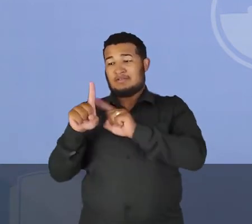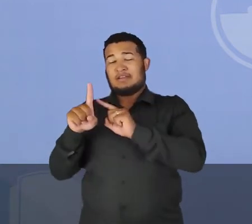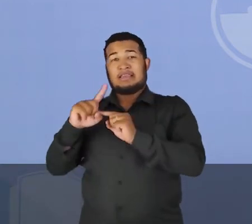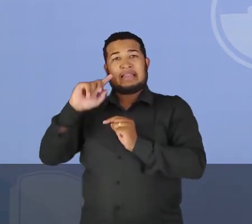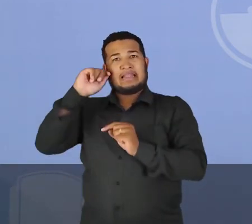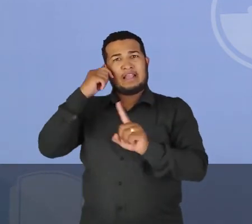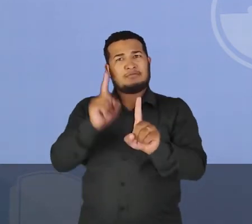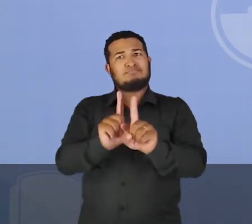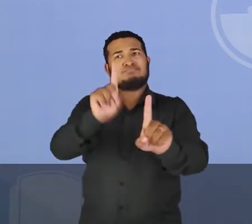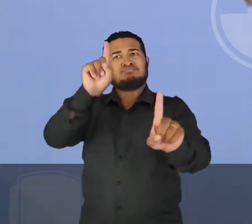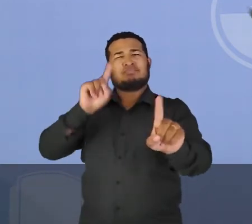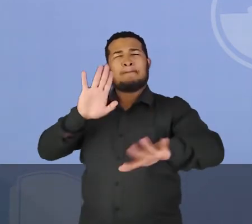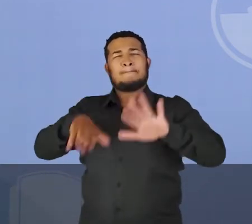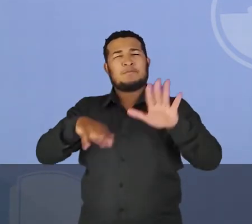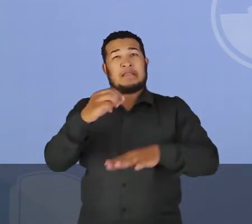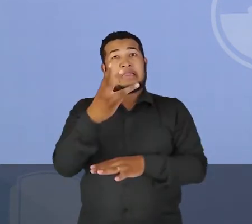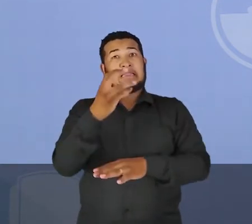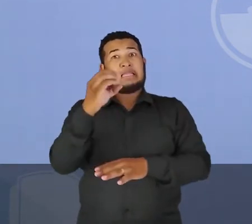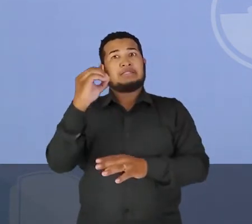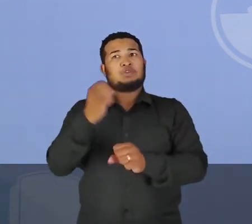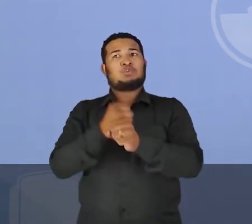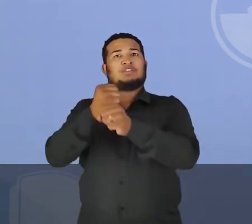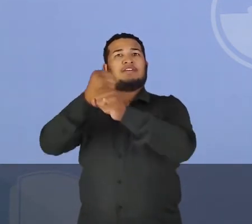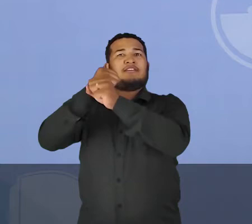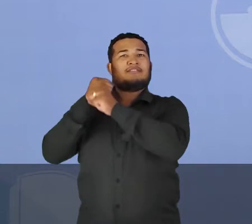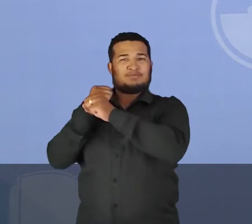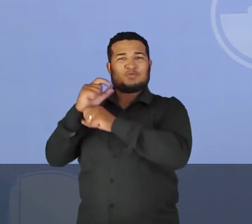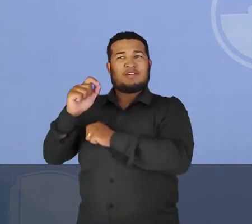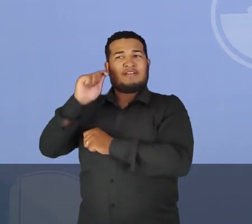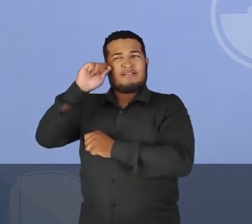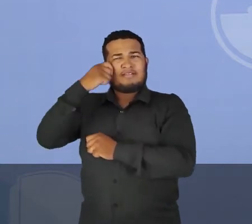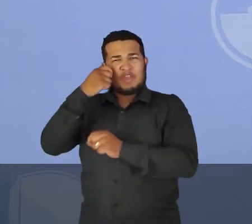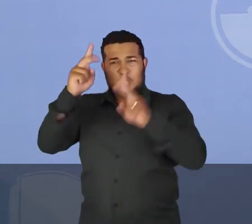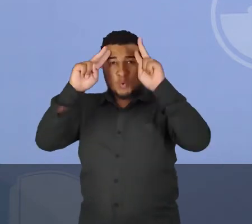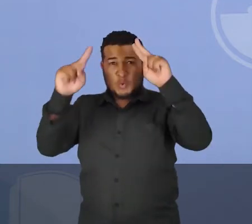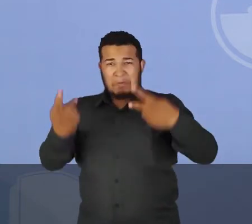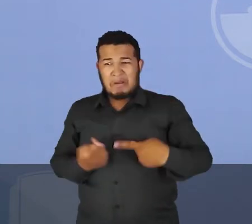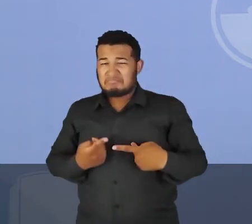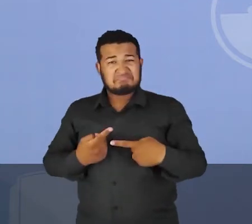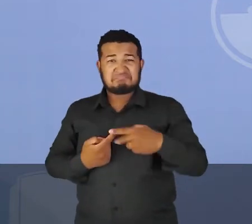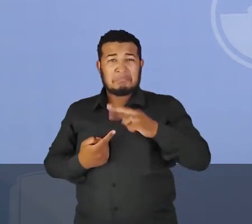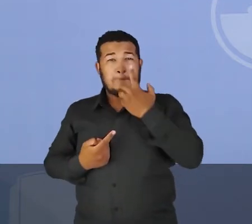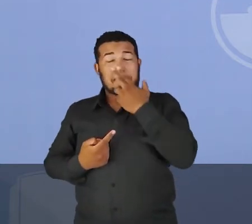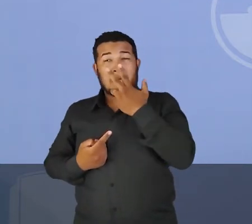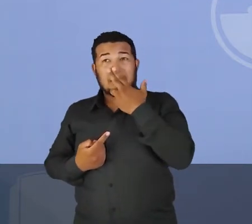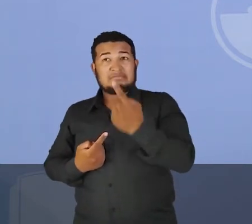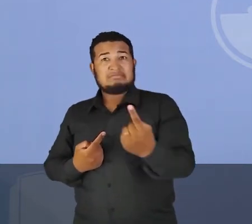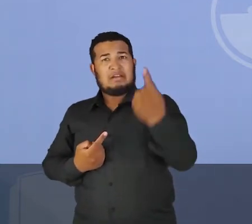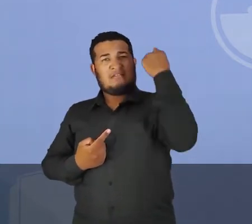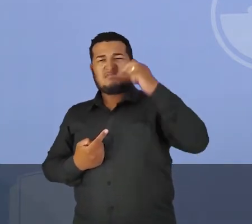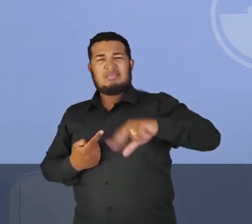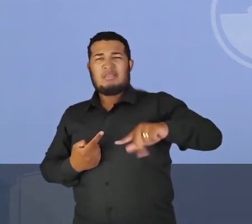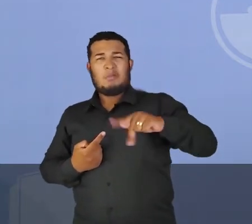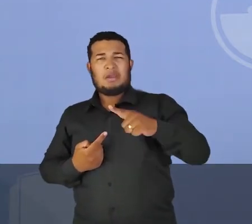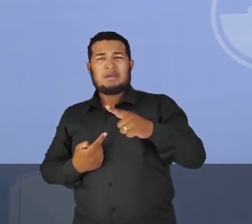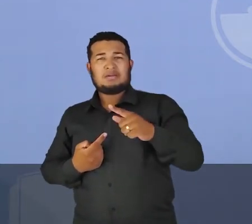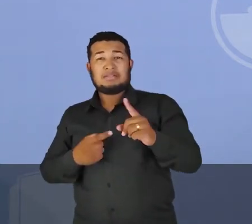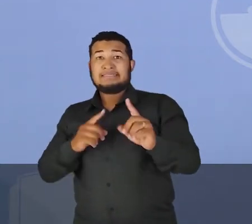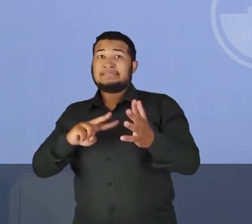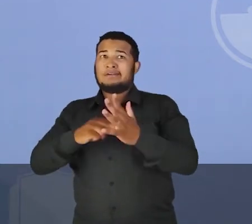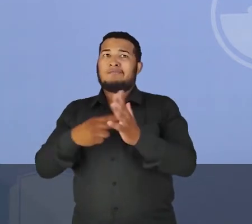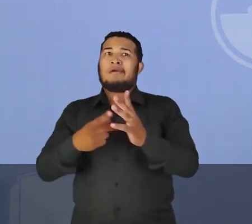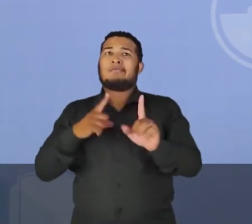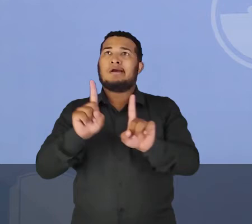quando o negro não era considerado nem ser humano, né? E o negro já começa com uma desvantagem, com